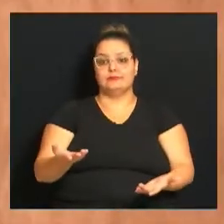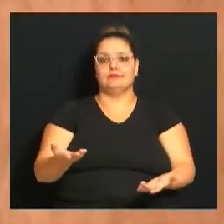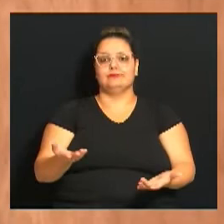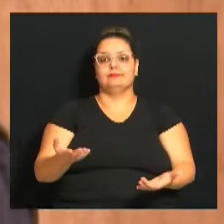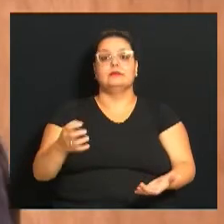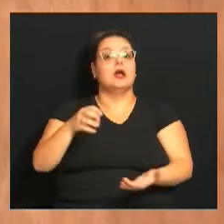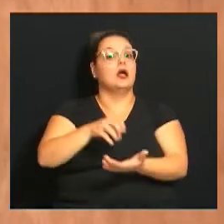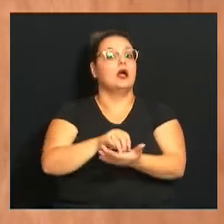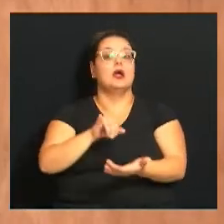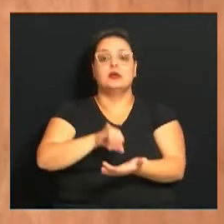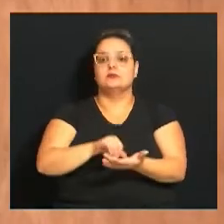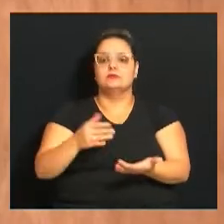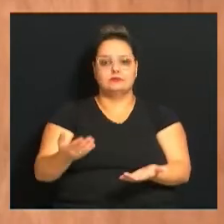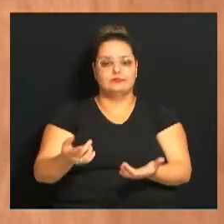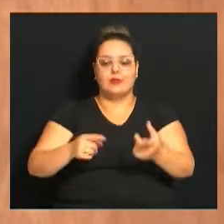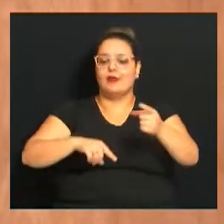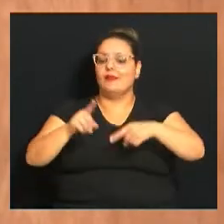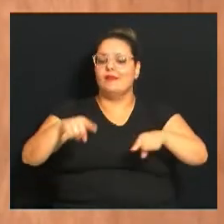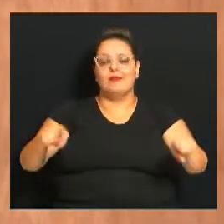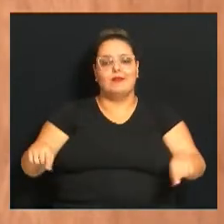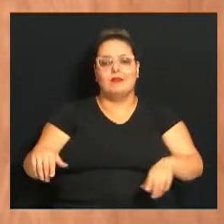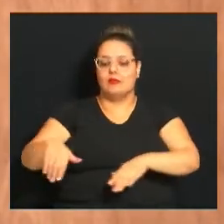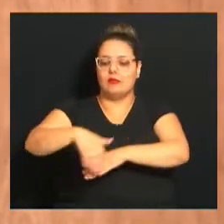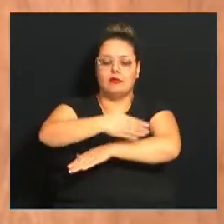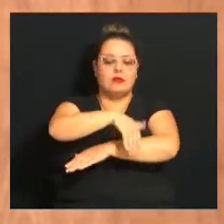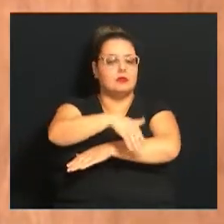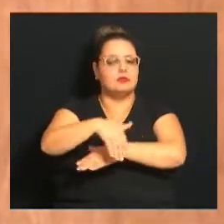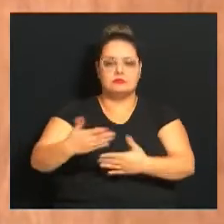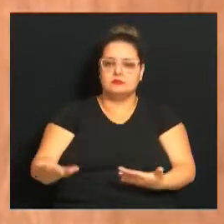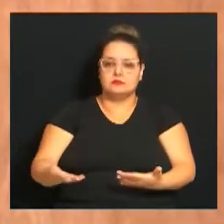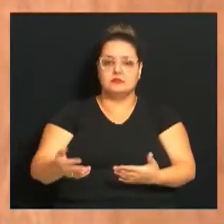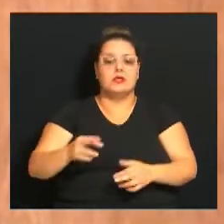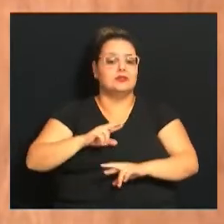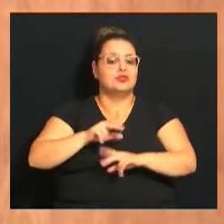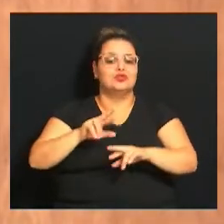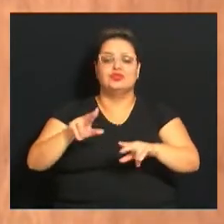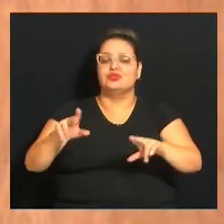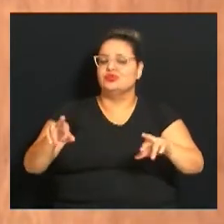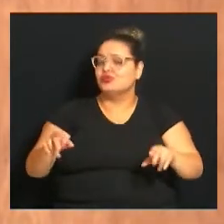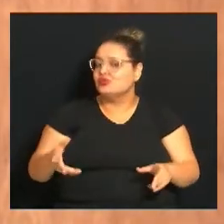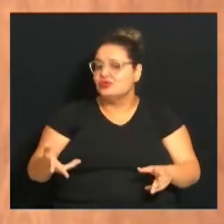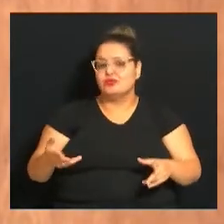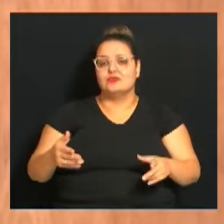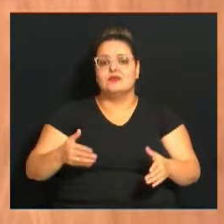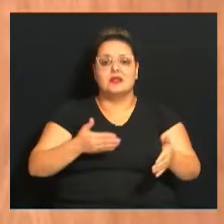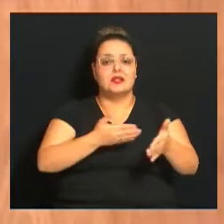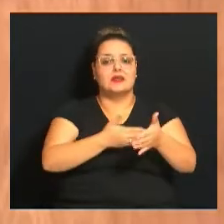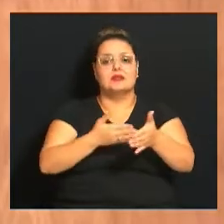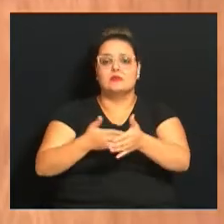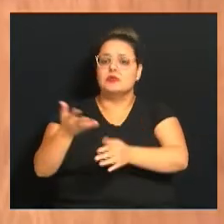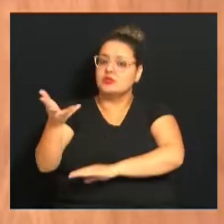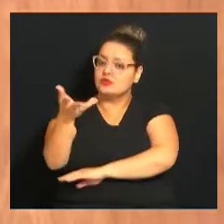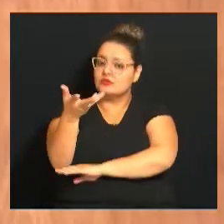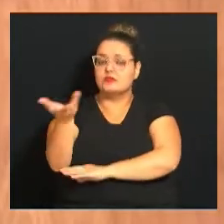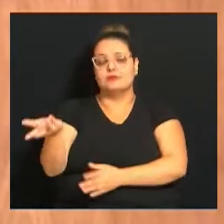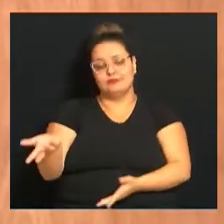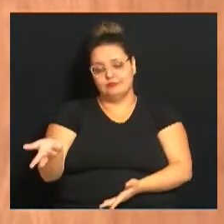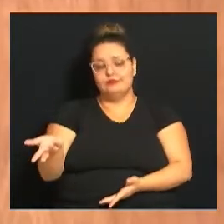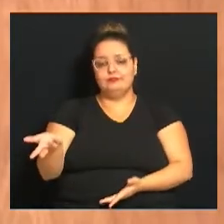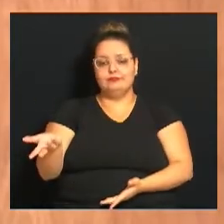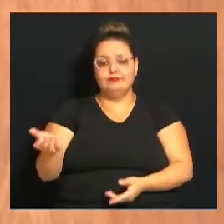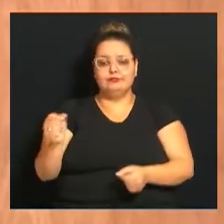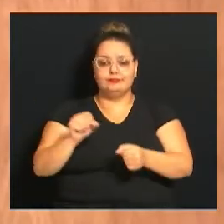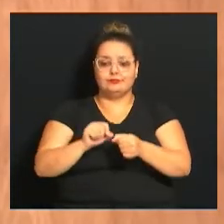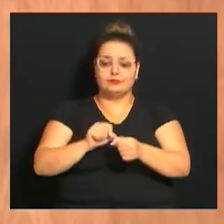central, várias ruas tem diferentes limites de velocidade, né? E fazendo com que a